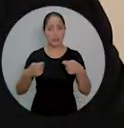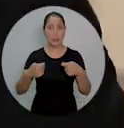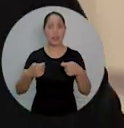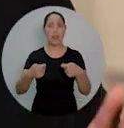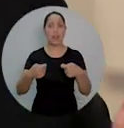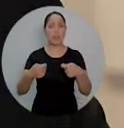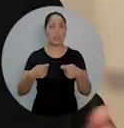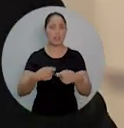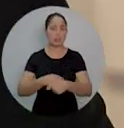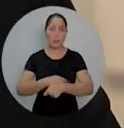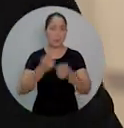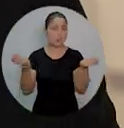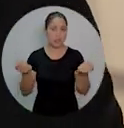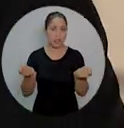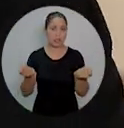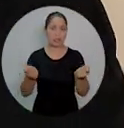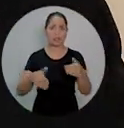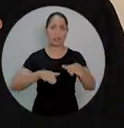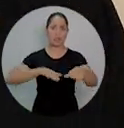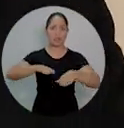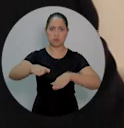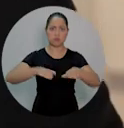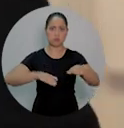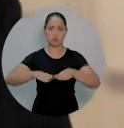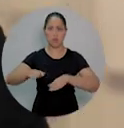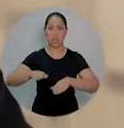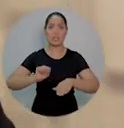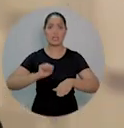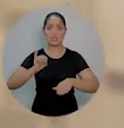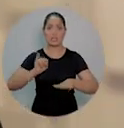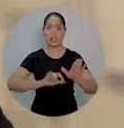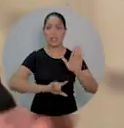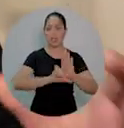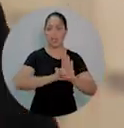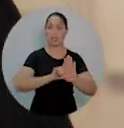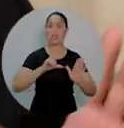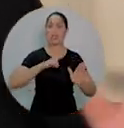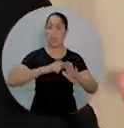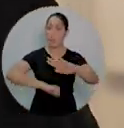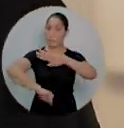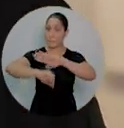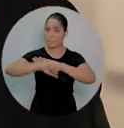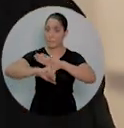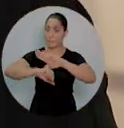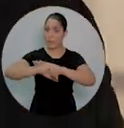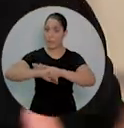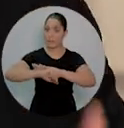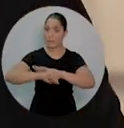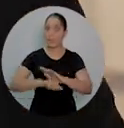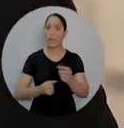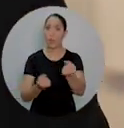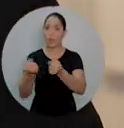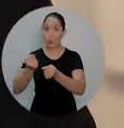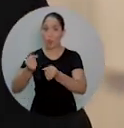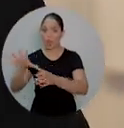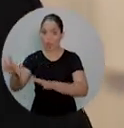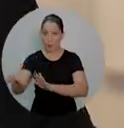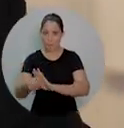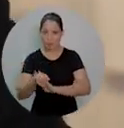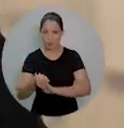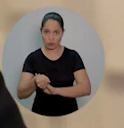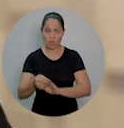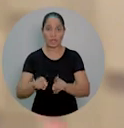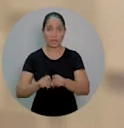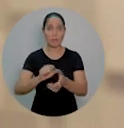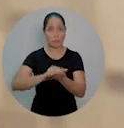autoridade pública é uma infração de trânsito que é combinada com a pena de retenção do veículo mais multa. Não é isso?